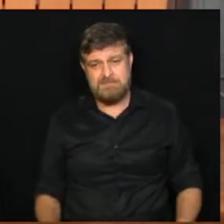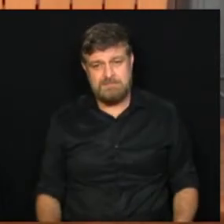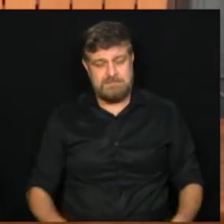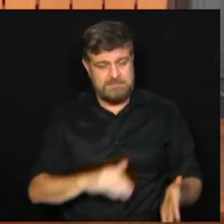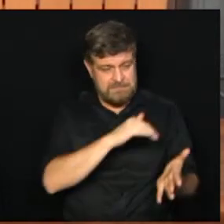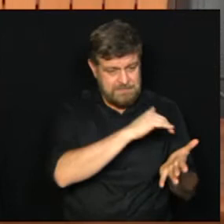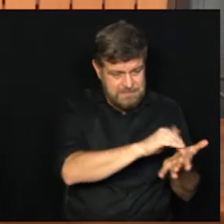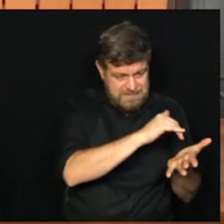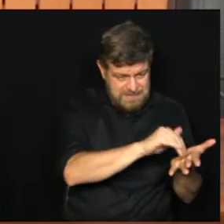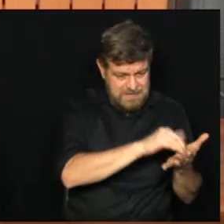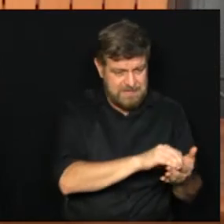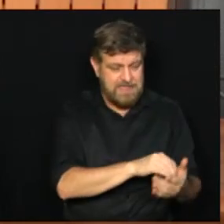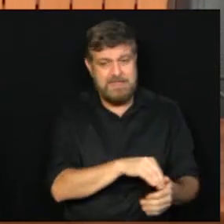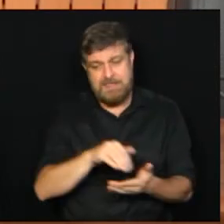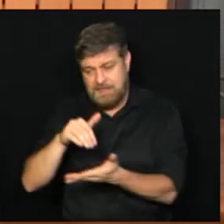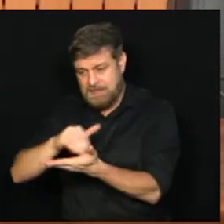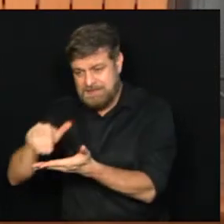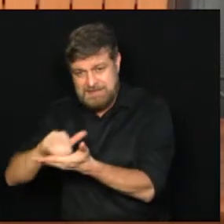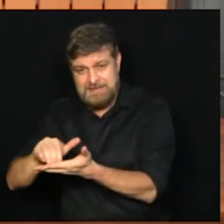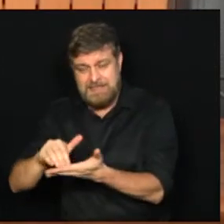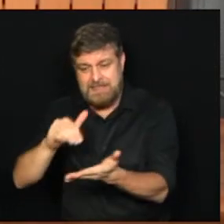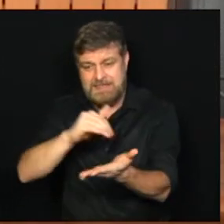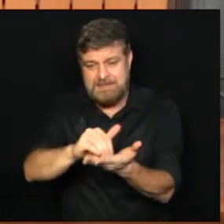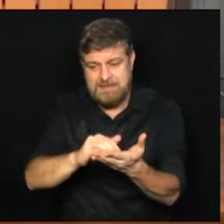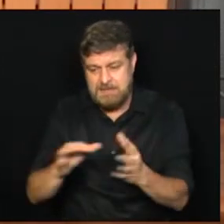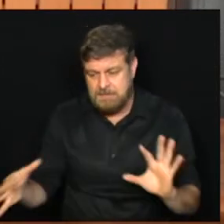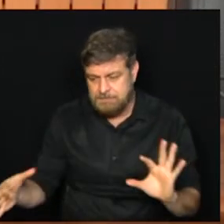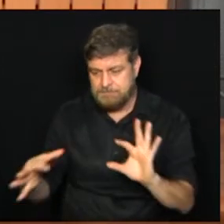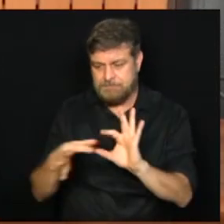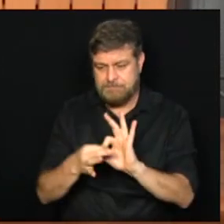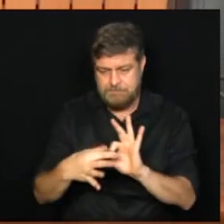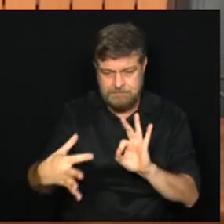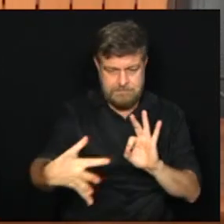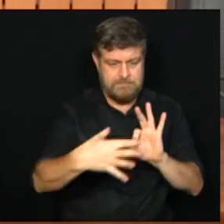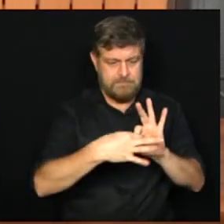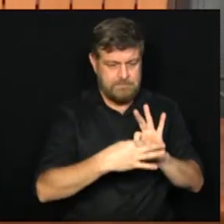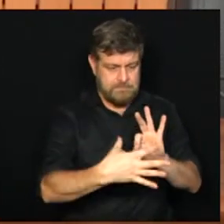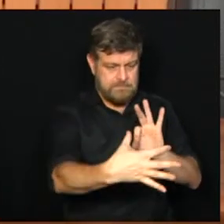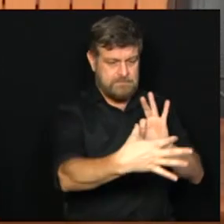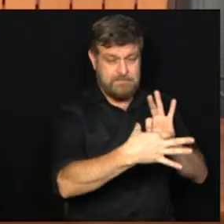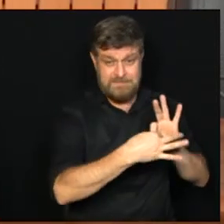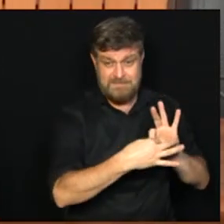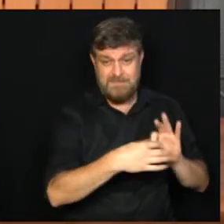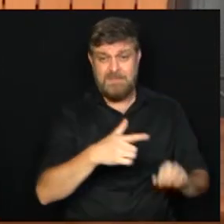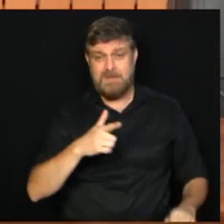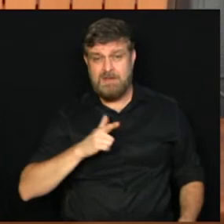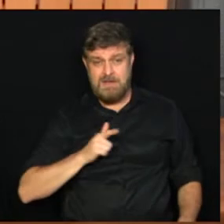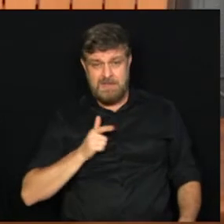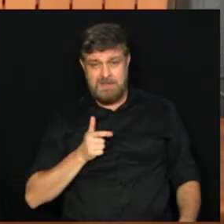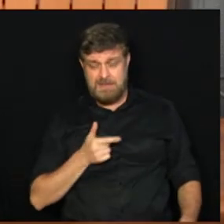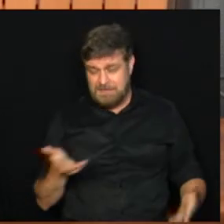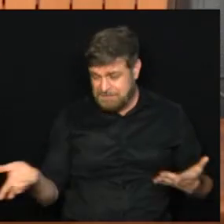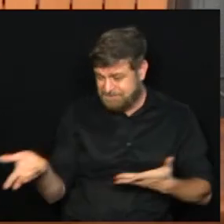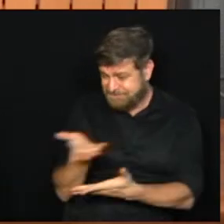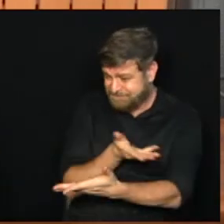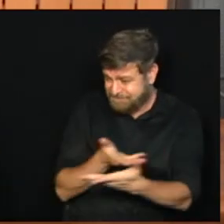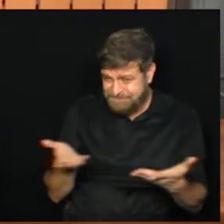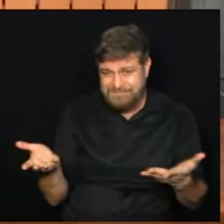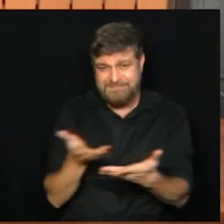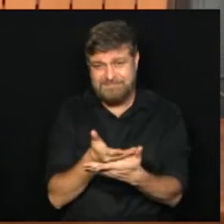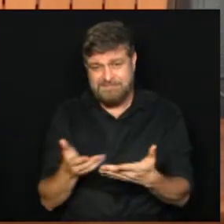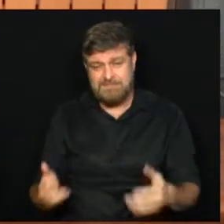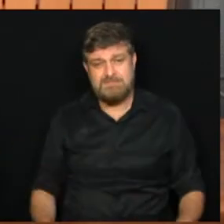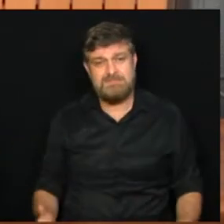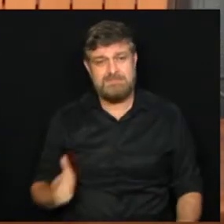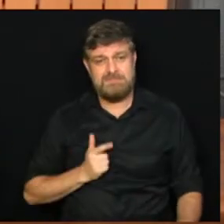intersetorial, porque são vários olhares e a necessidade do envolvimento de outras pastas, né, de várias pastas do